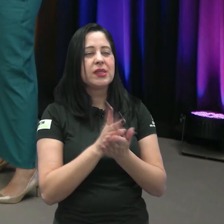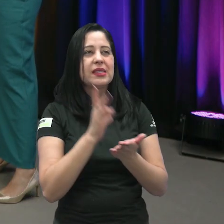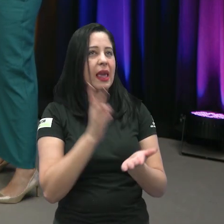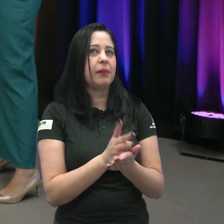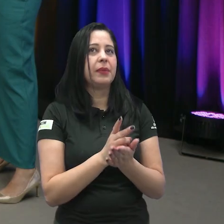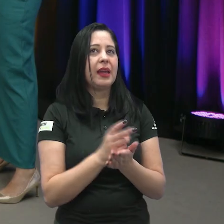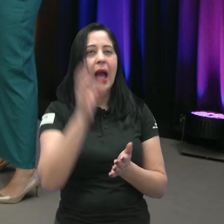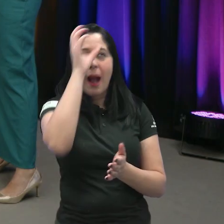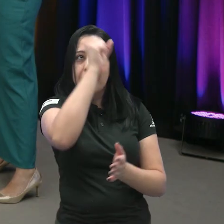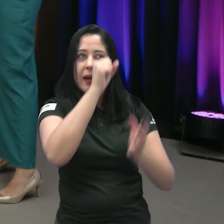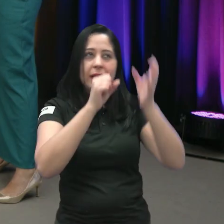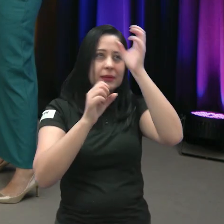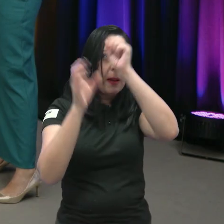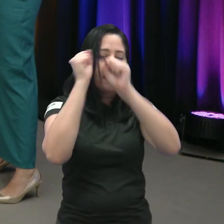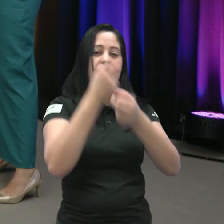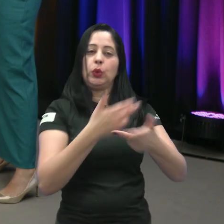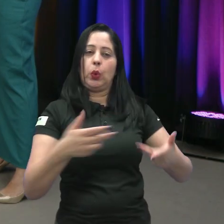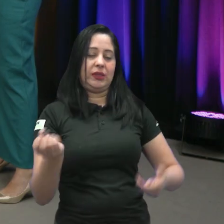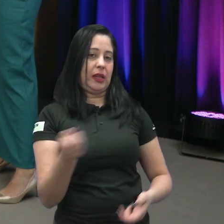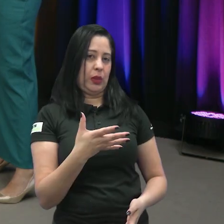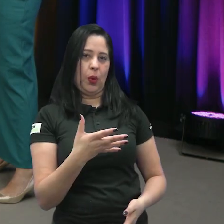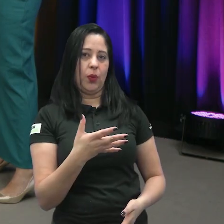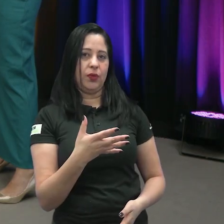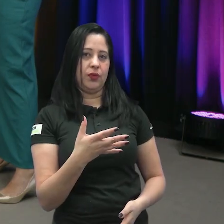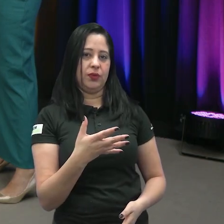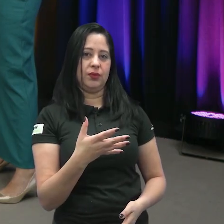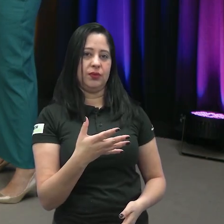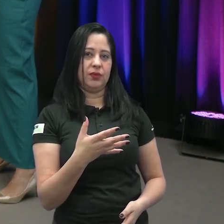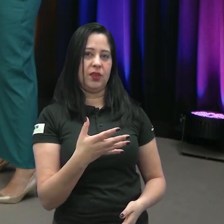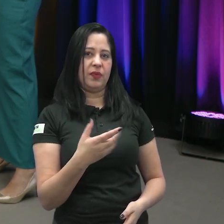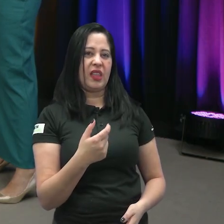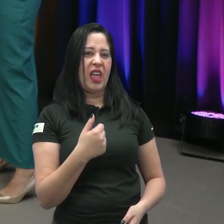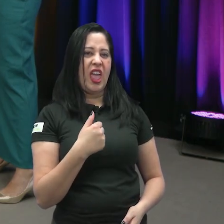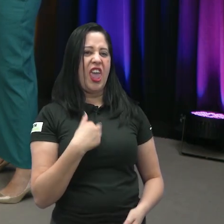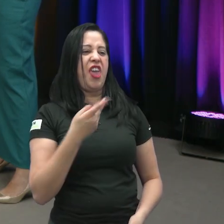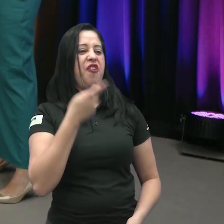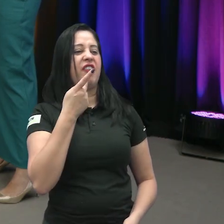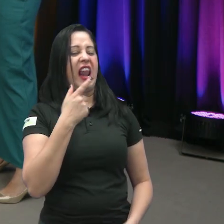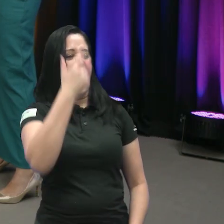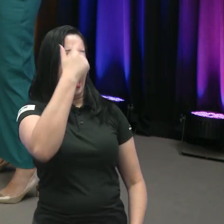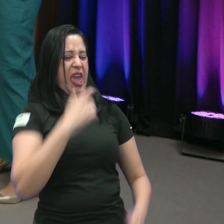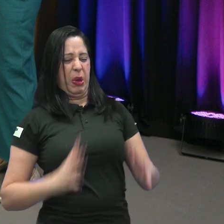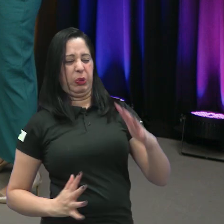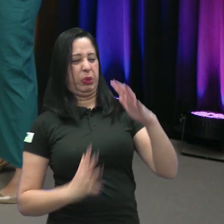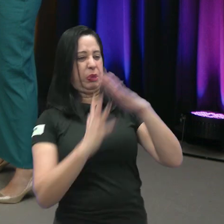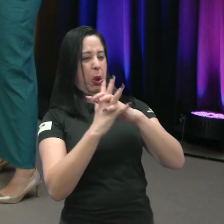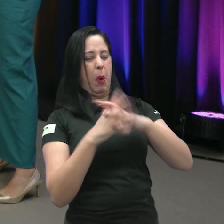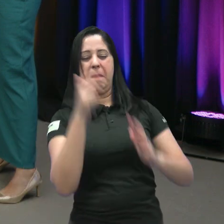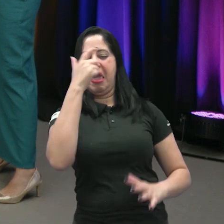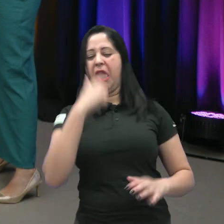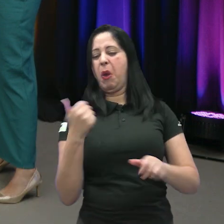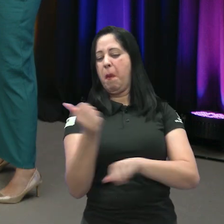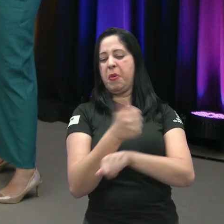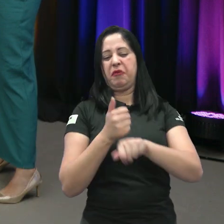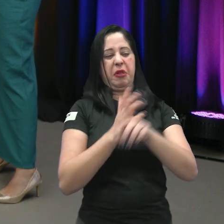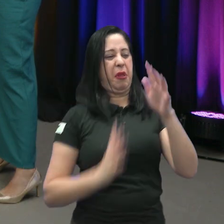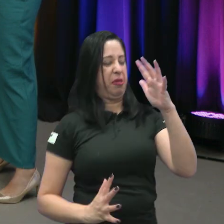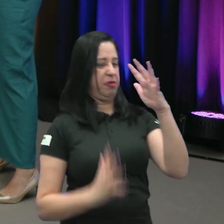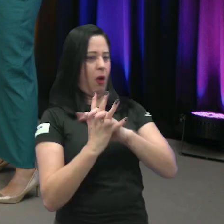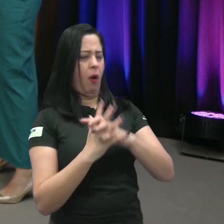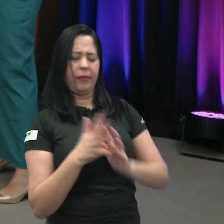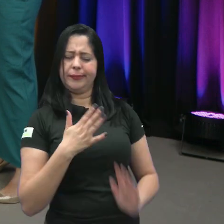gosto de ser assim, prepotente, falar, eu sou o cara da caricatura, que não sei o quê, porque aqui em São